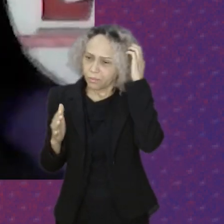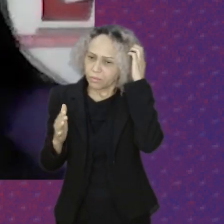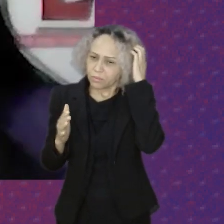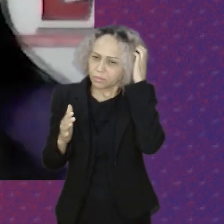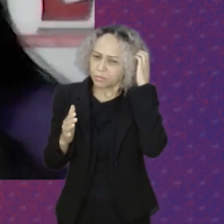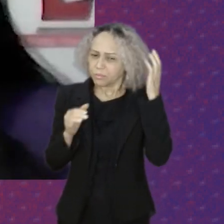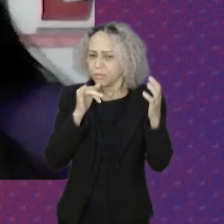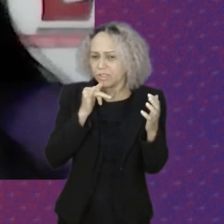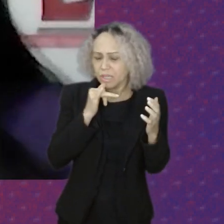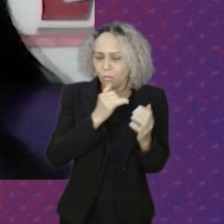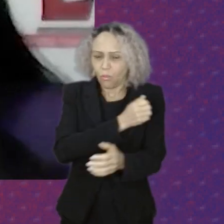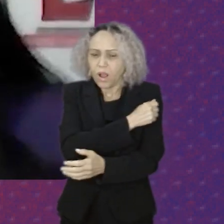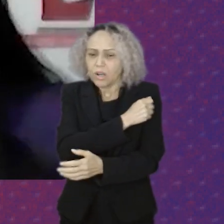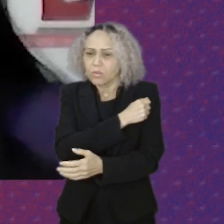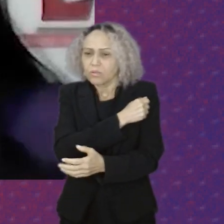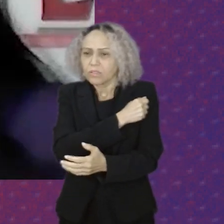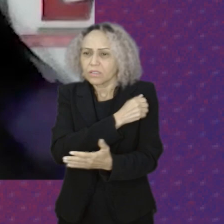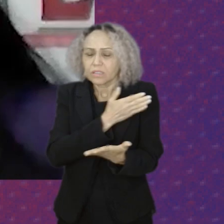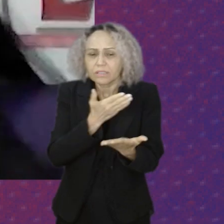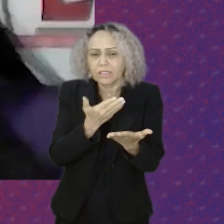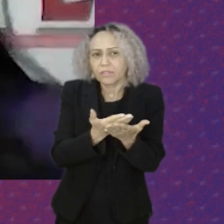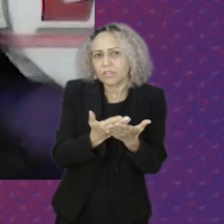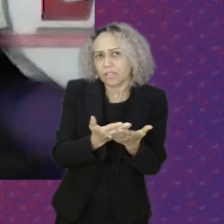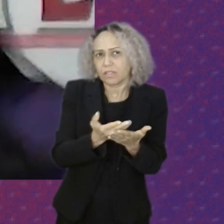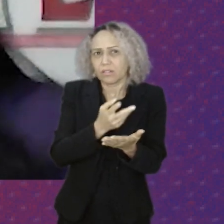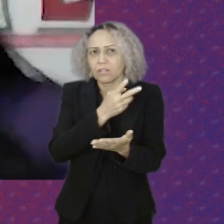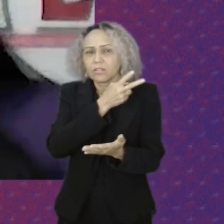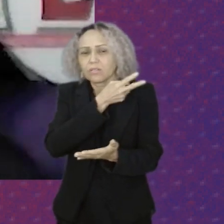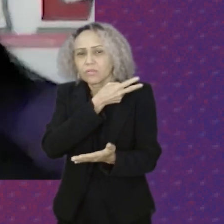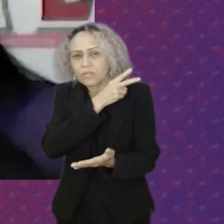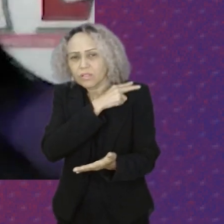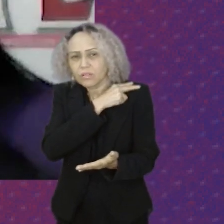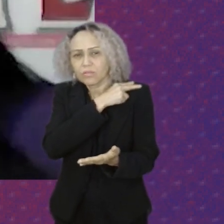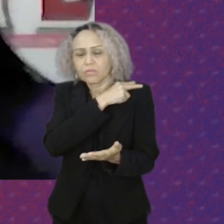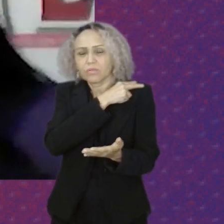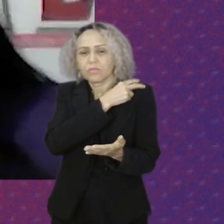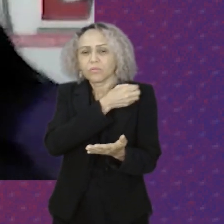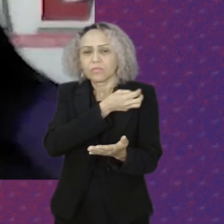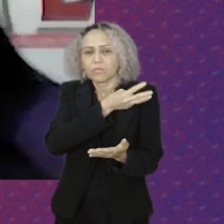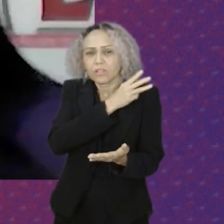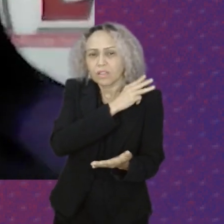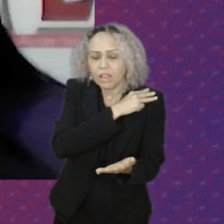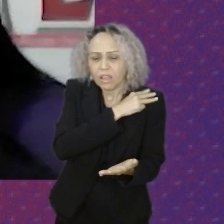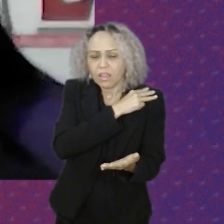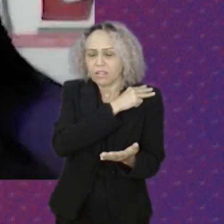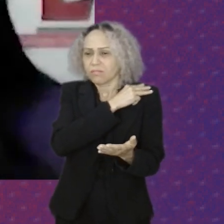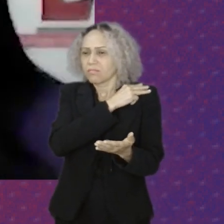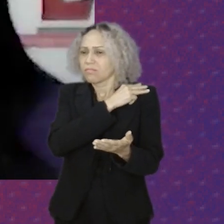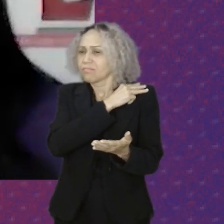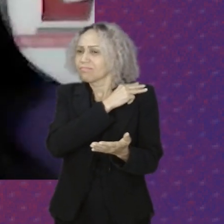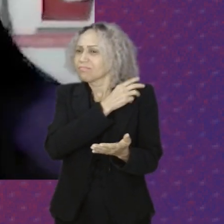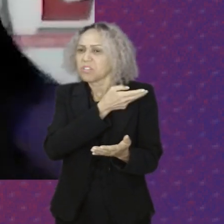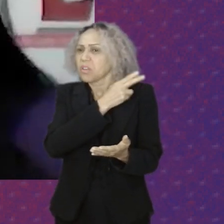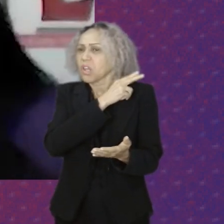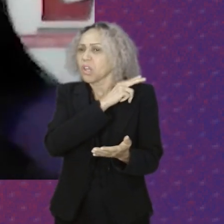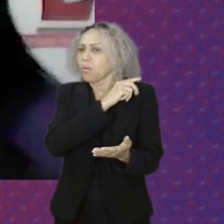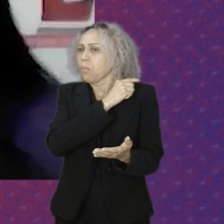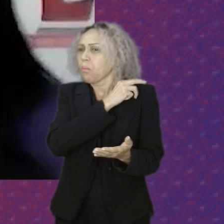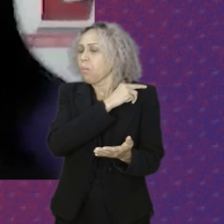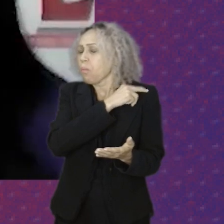ano, 3º ano, ele não conseguiu ver esses ensinamentos.